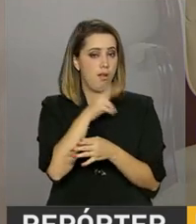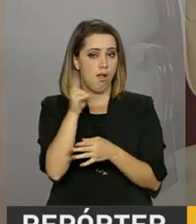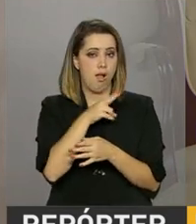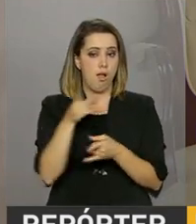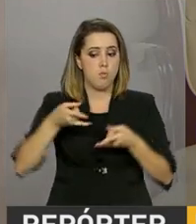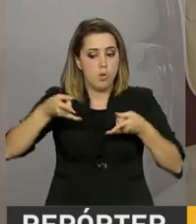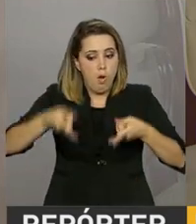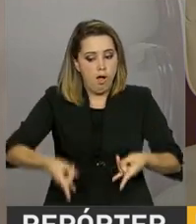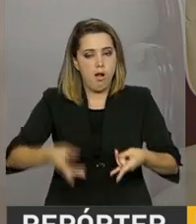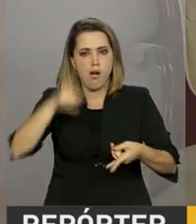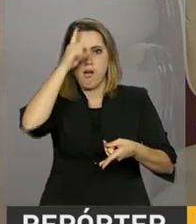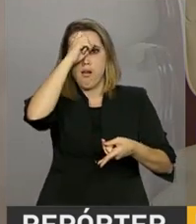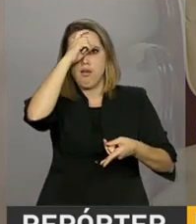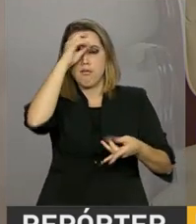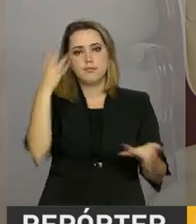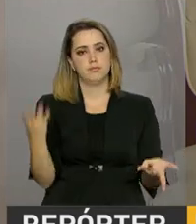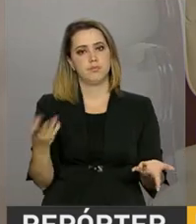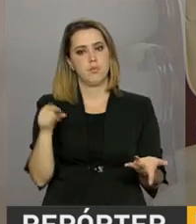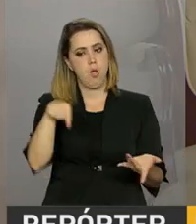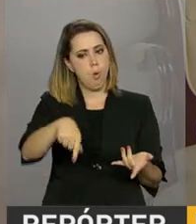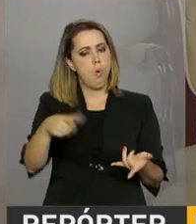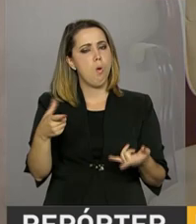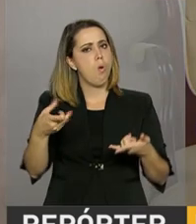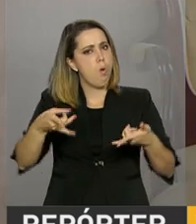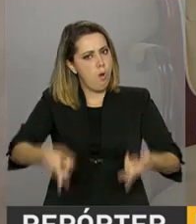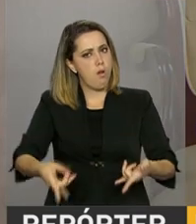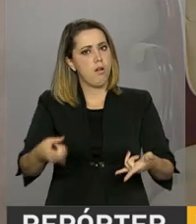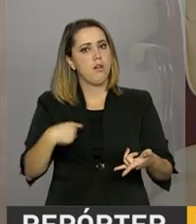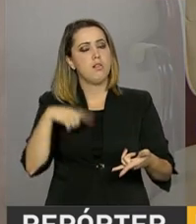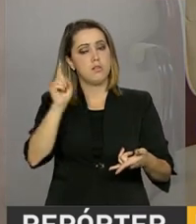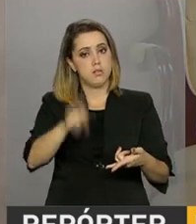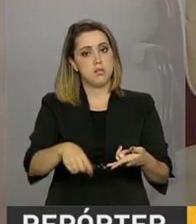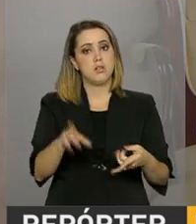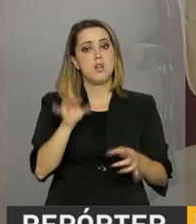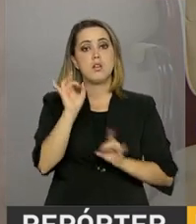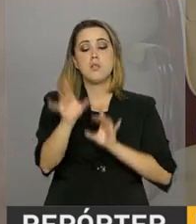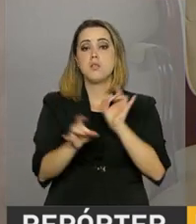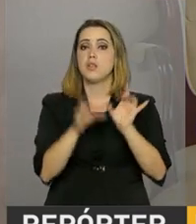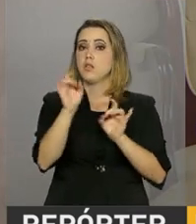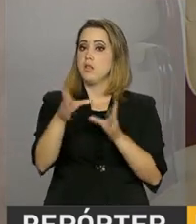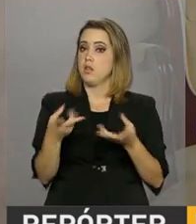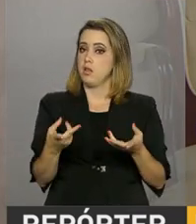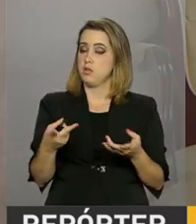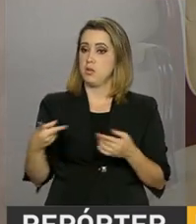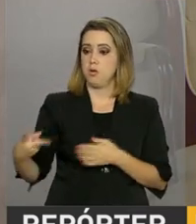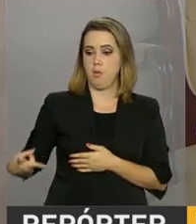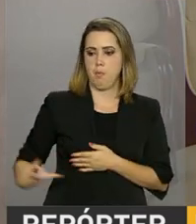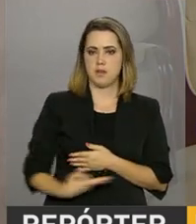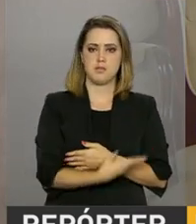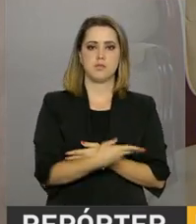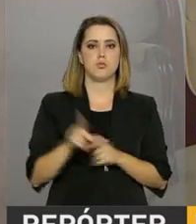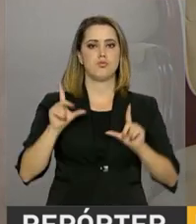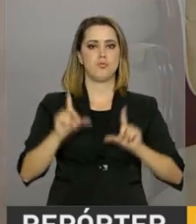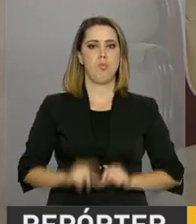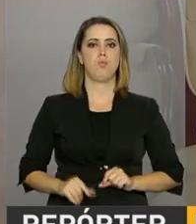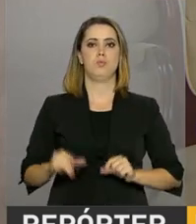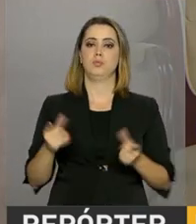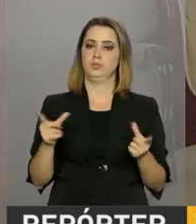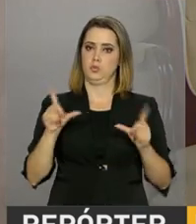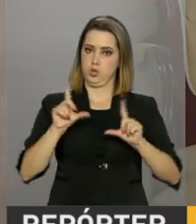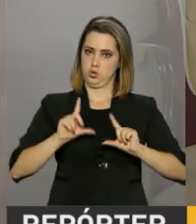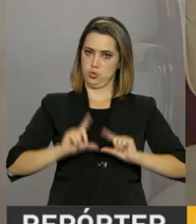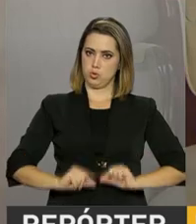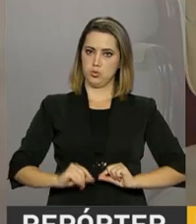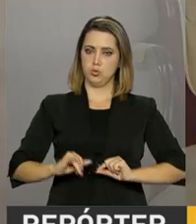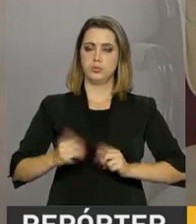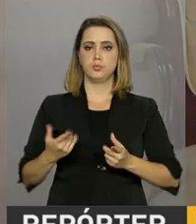hospitalar. Não é? E se aquele leito em um hospital é dedicado à cirurgia bariátrica, obviamente